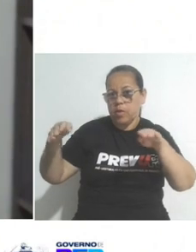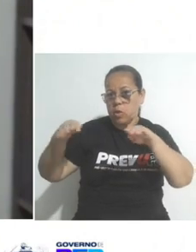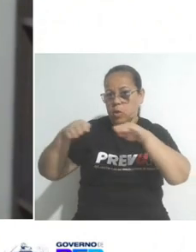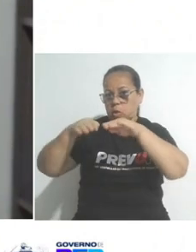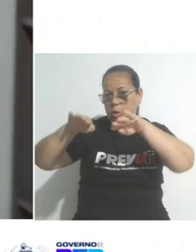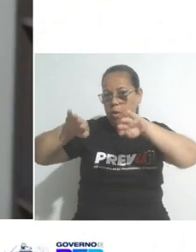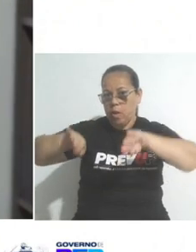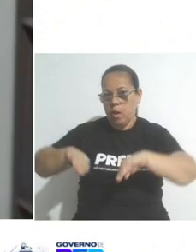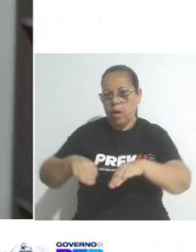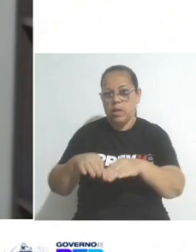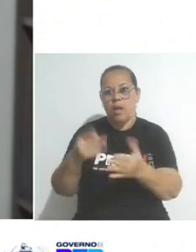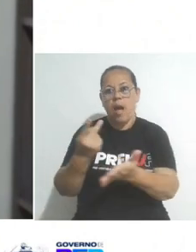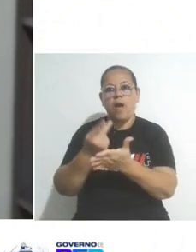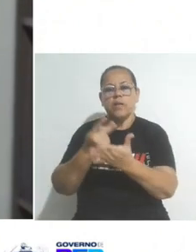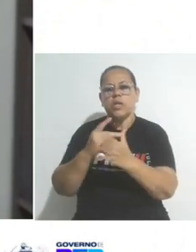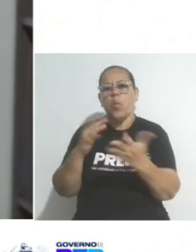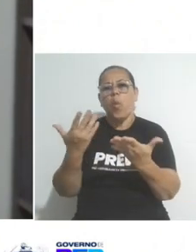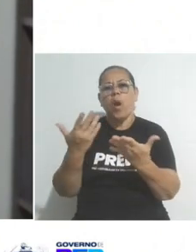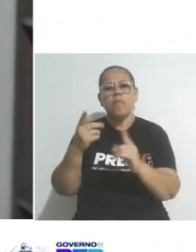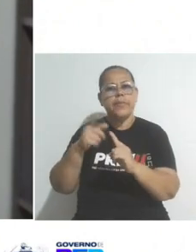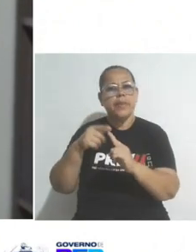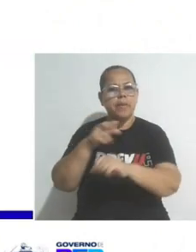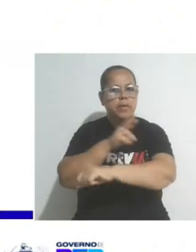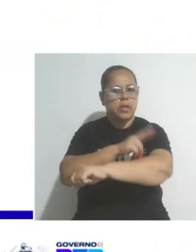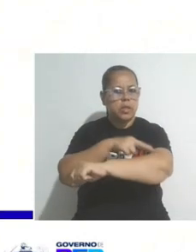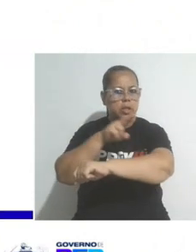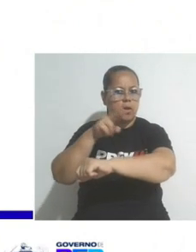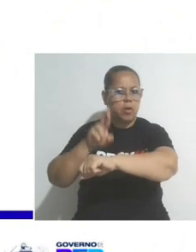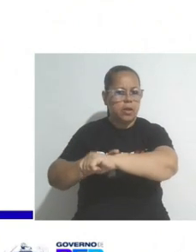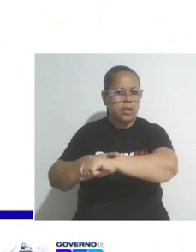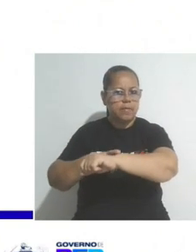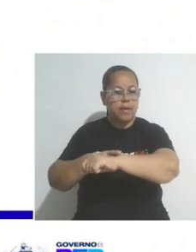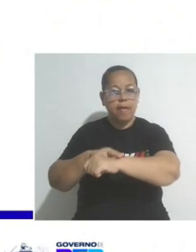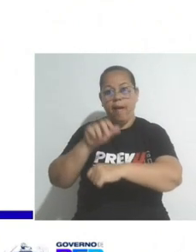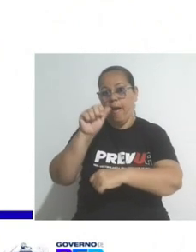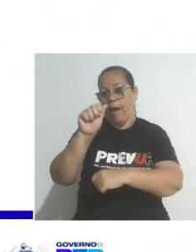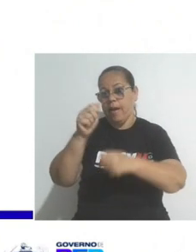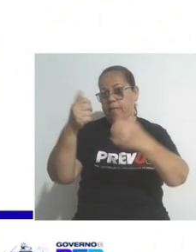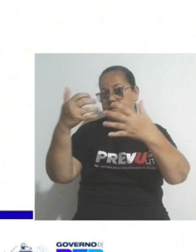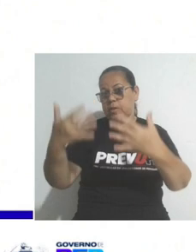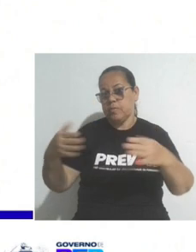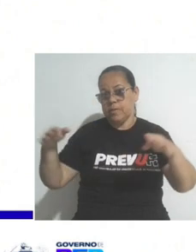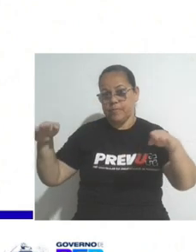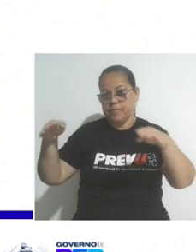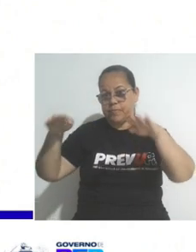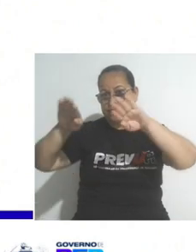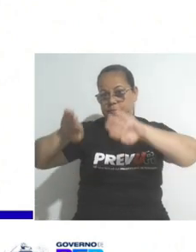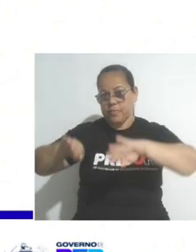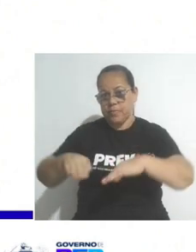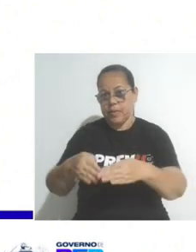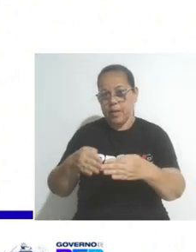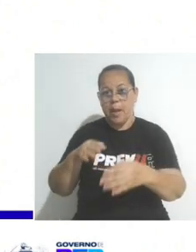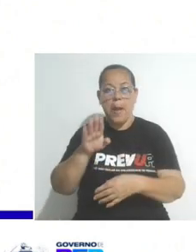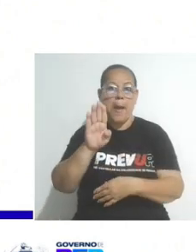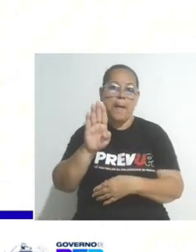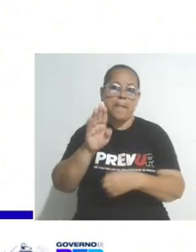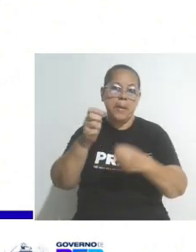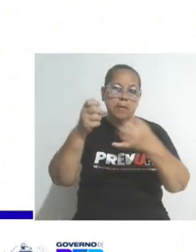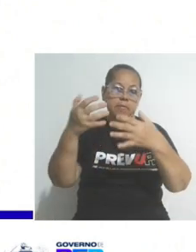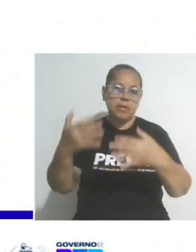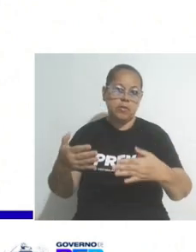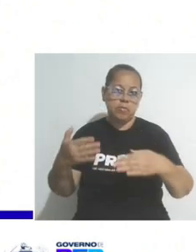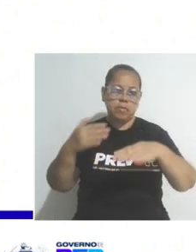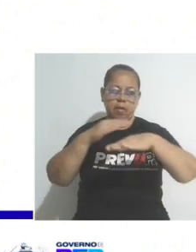ocorrem que tipo de relevo letra número A vai nos dizer que é um relevo dom a letra número D relevo